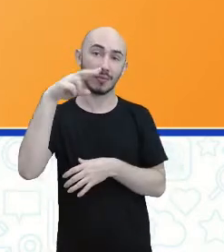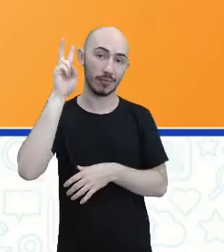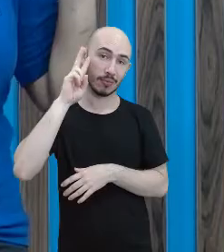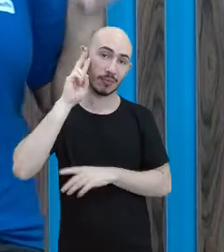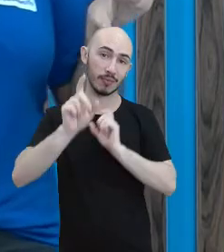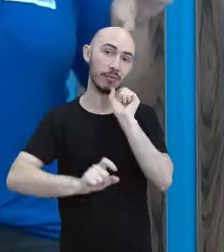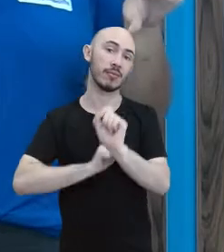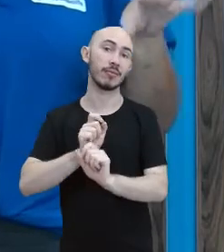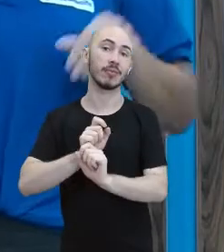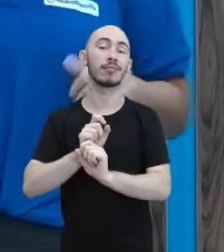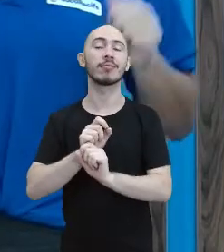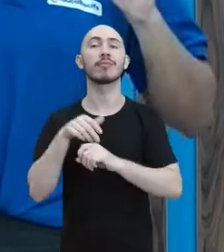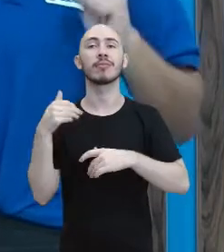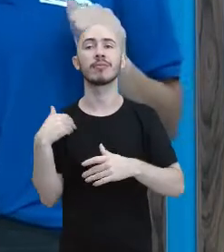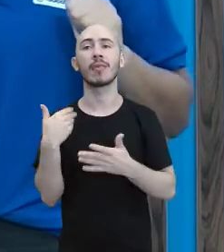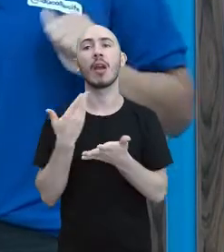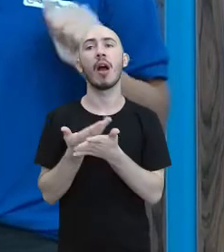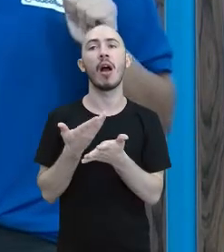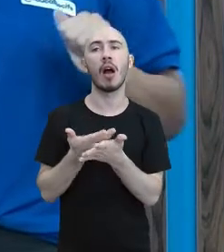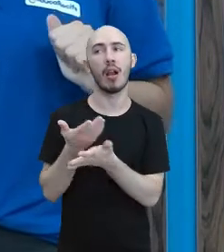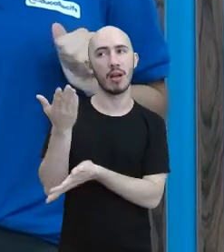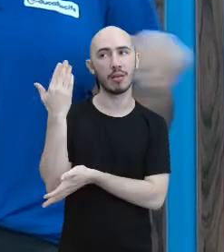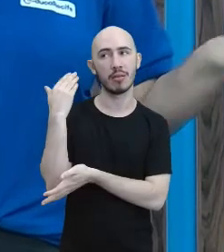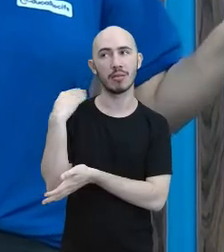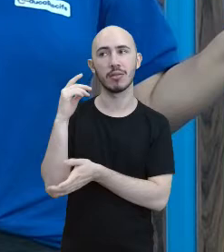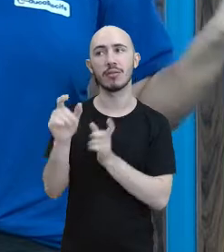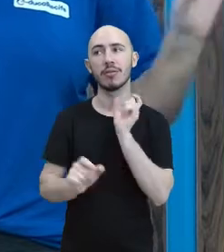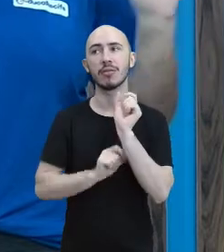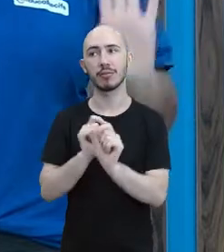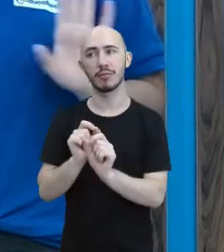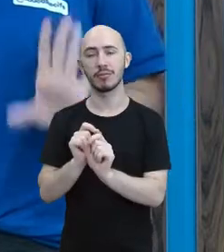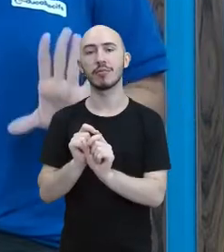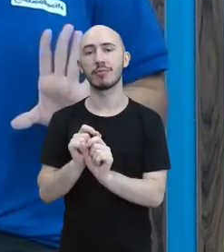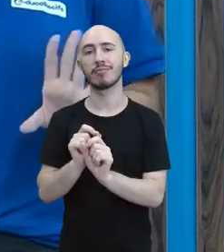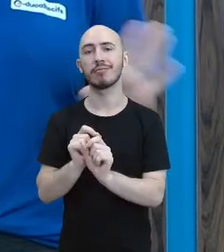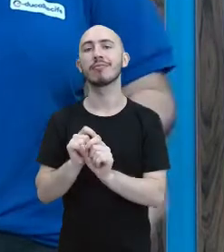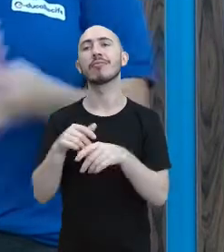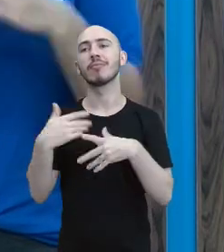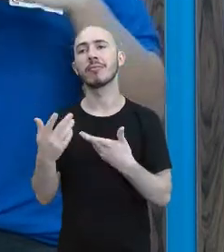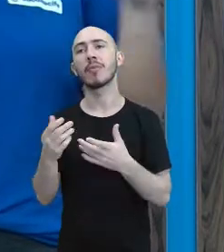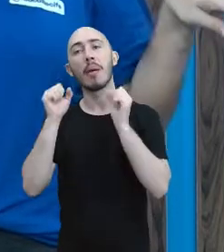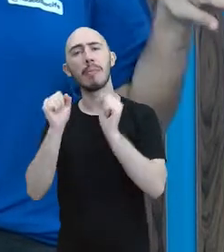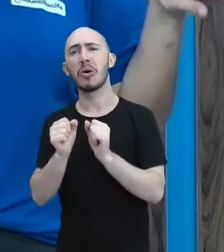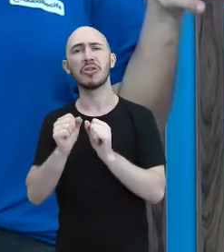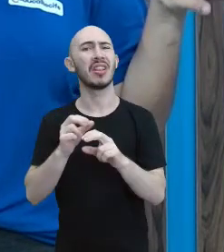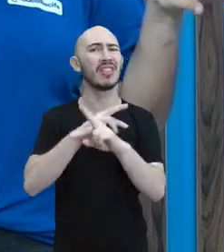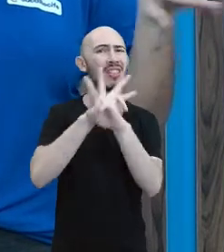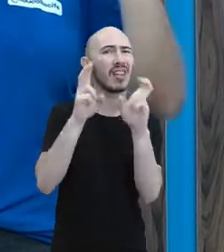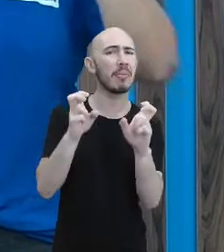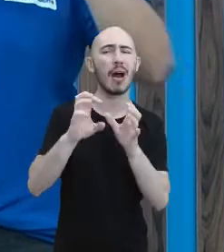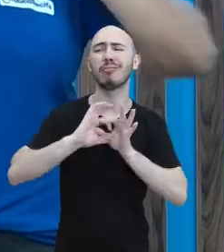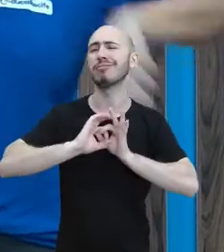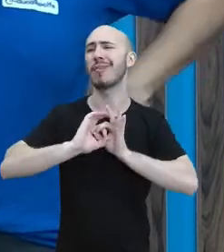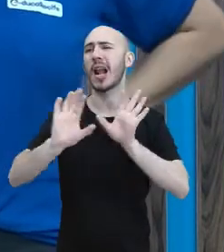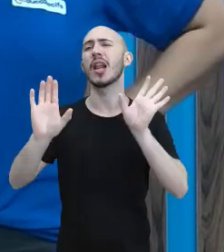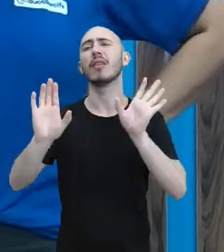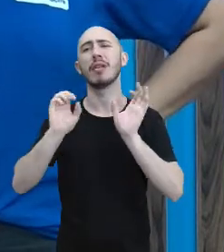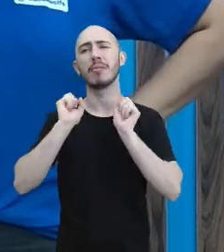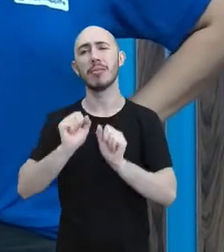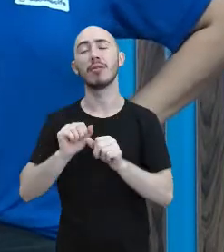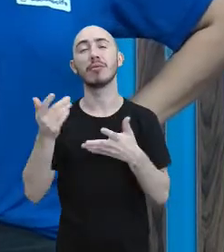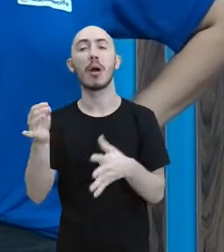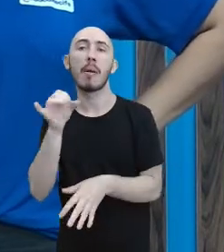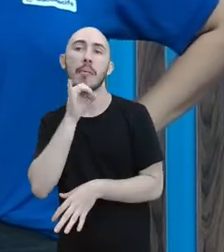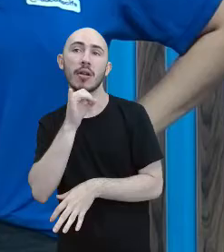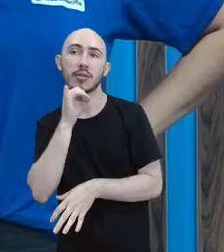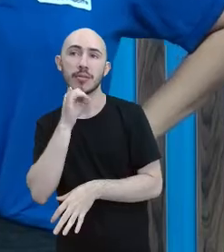a gente viu na aula anterior que o tutorial pode ser sobre qualquer tema? Então, vamos pensar na